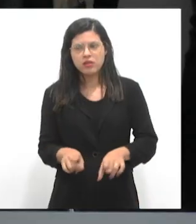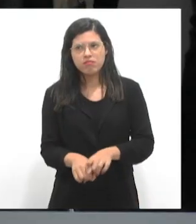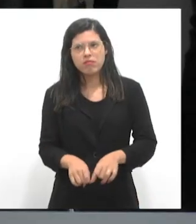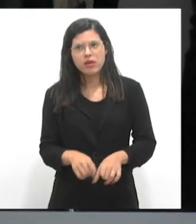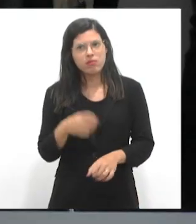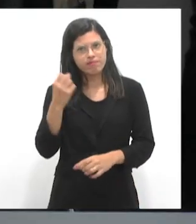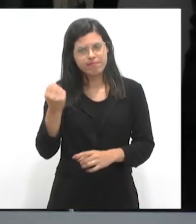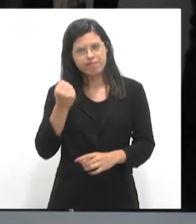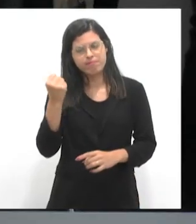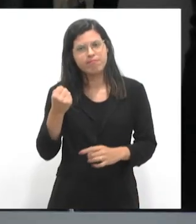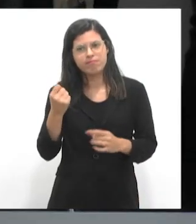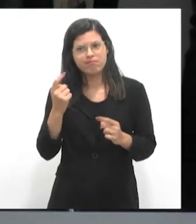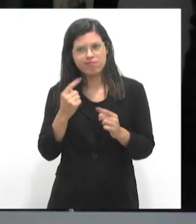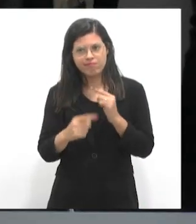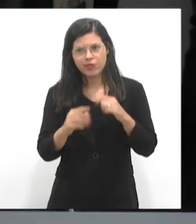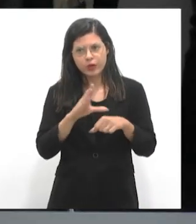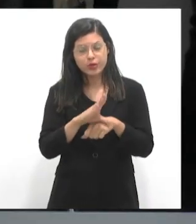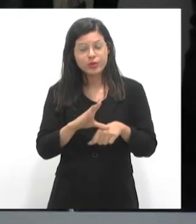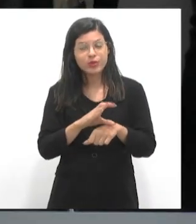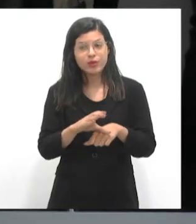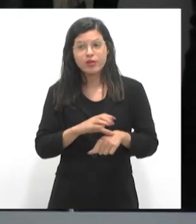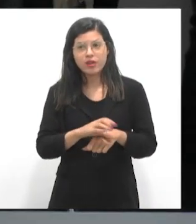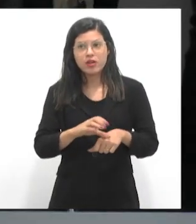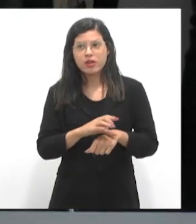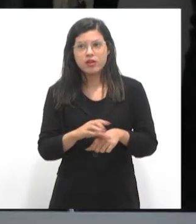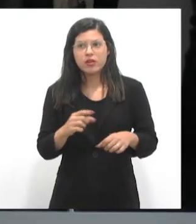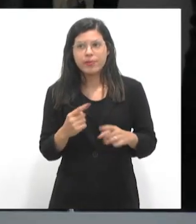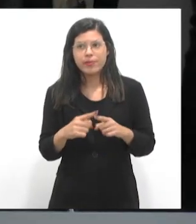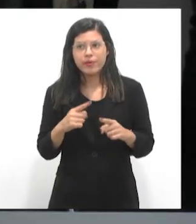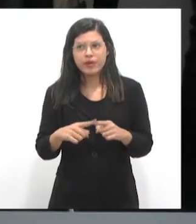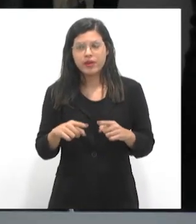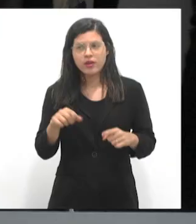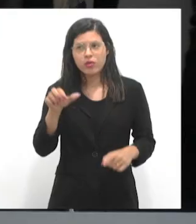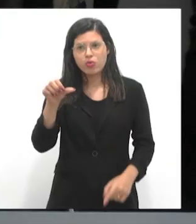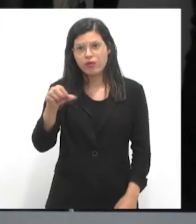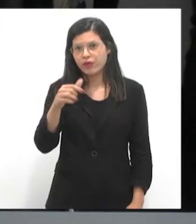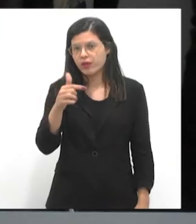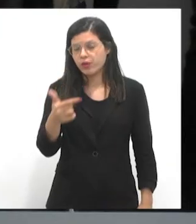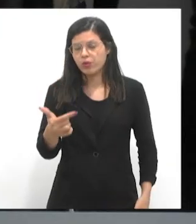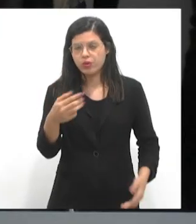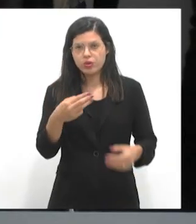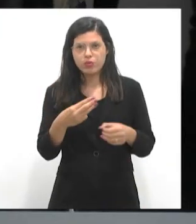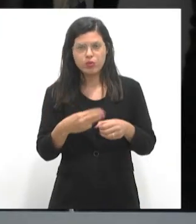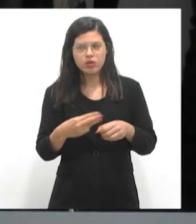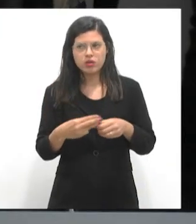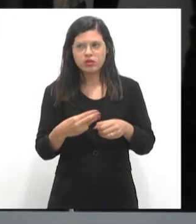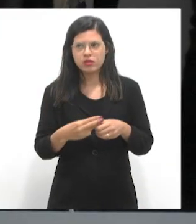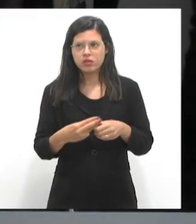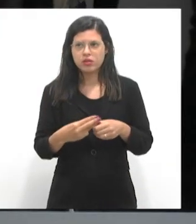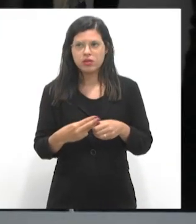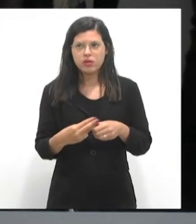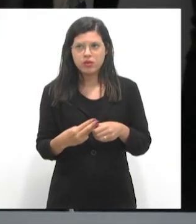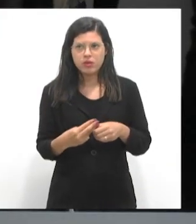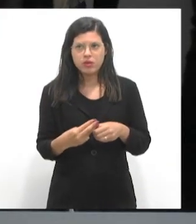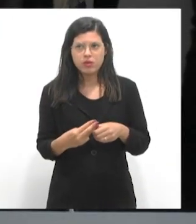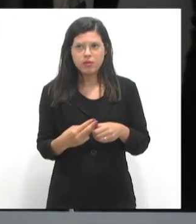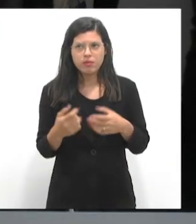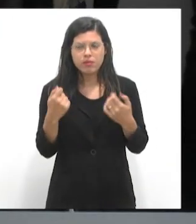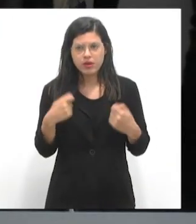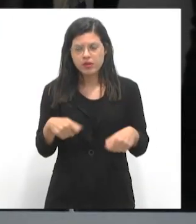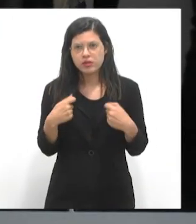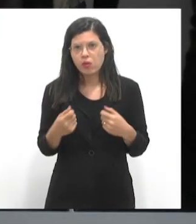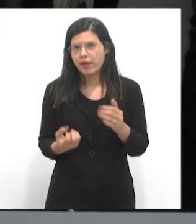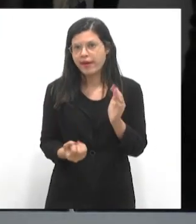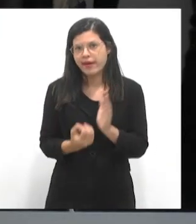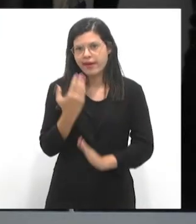inconstitucionalidade, porque nós estamos determinando que os 92 municípios abram uma conta